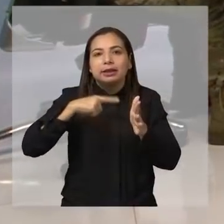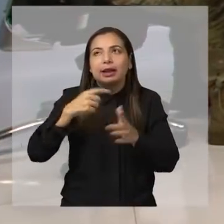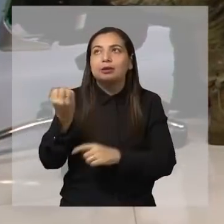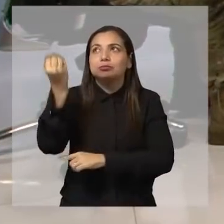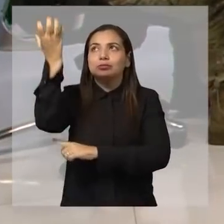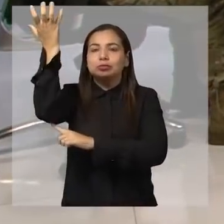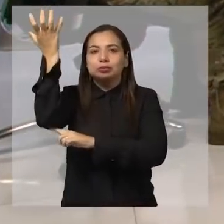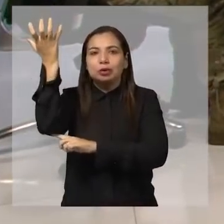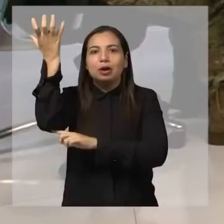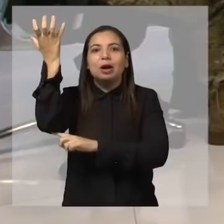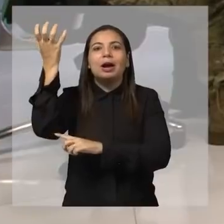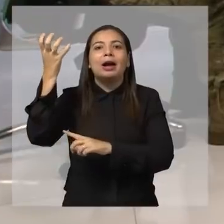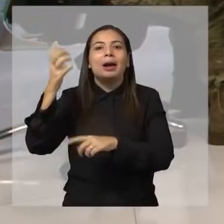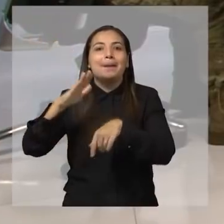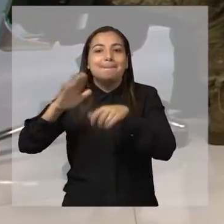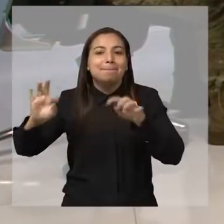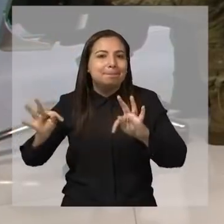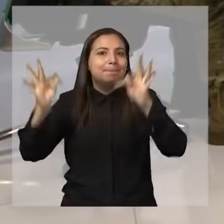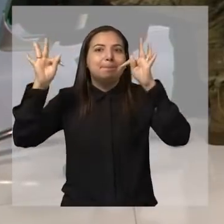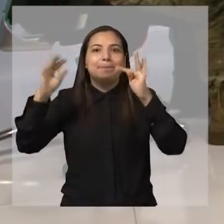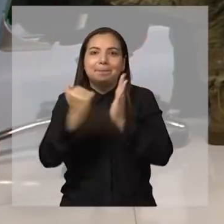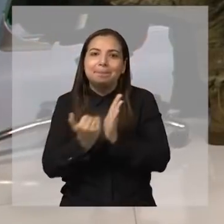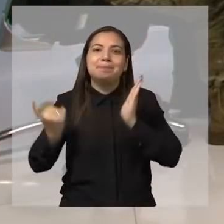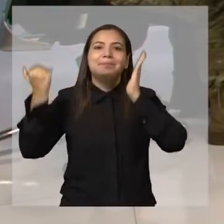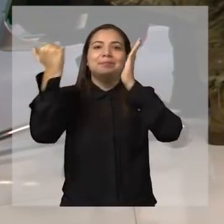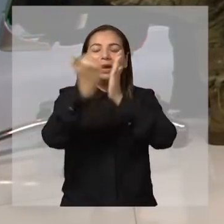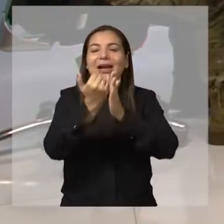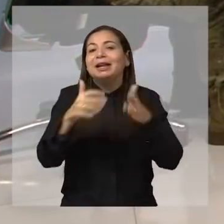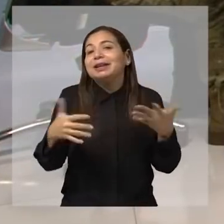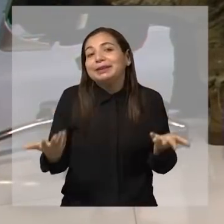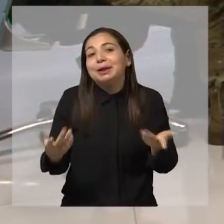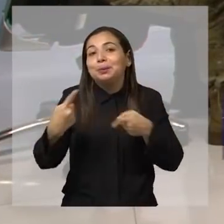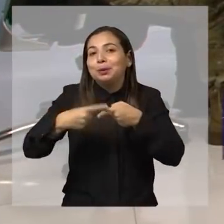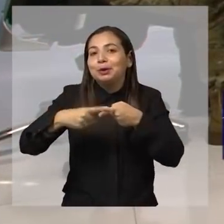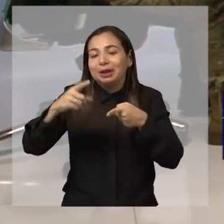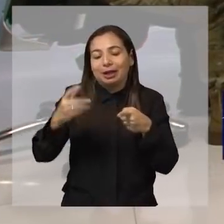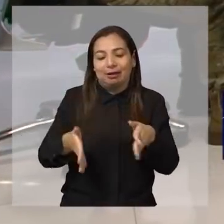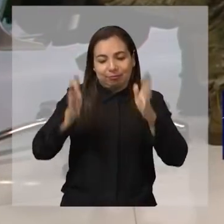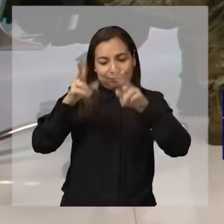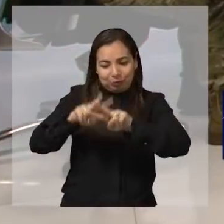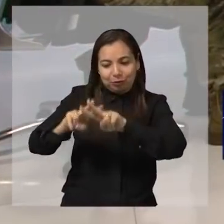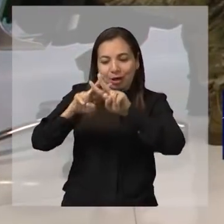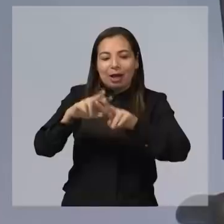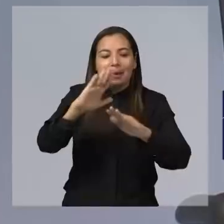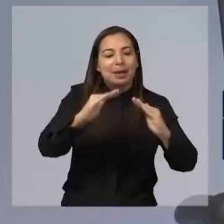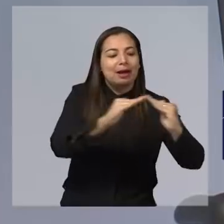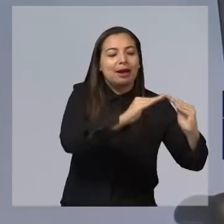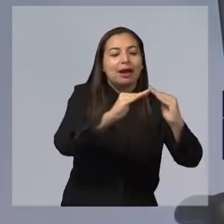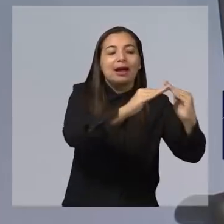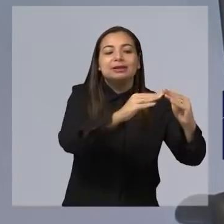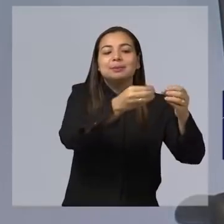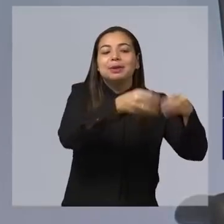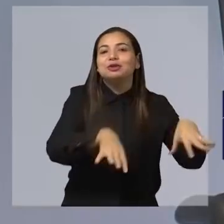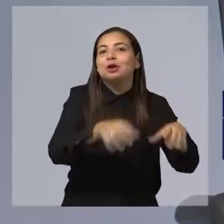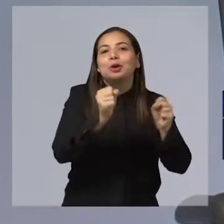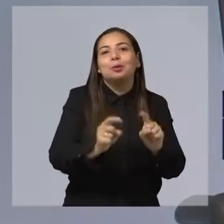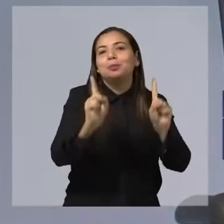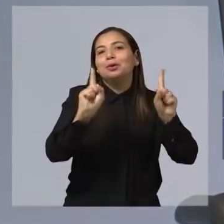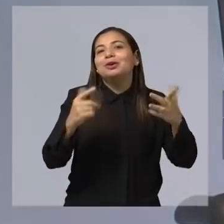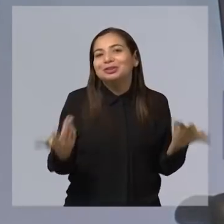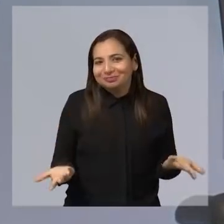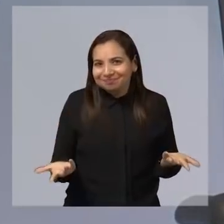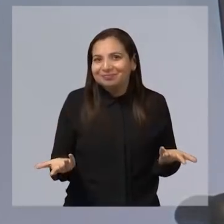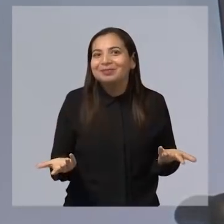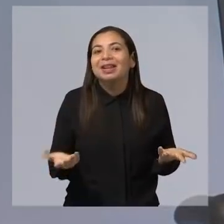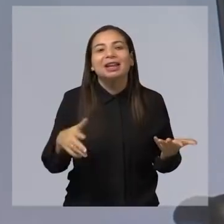os seus clientes do lado. Então, quer dizer, eu gosto de falar essa palavra, não faz de conta na realidade,